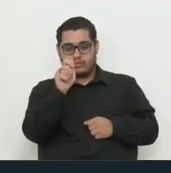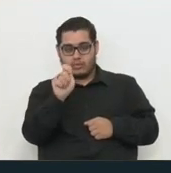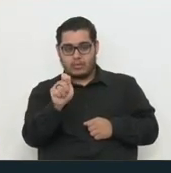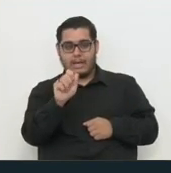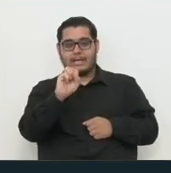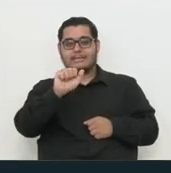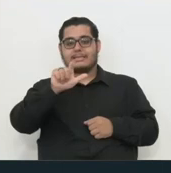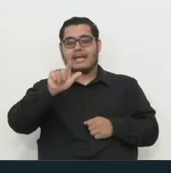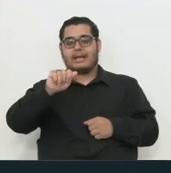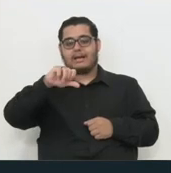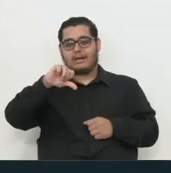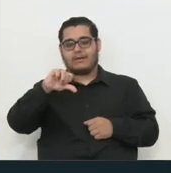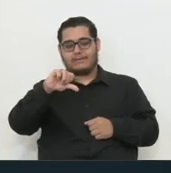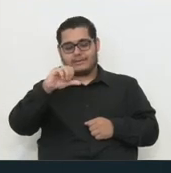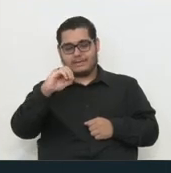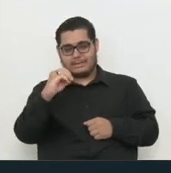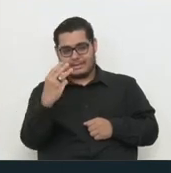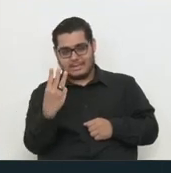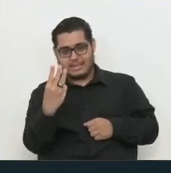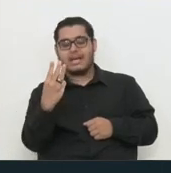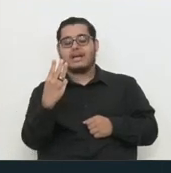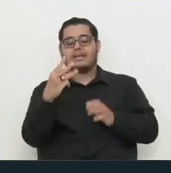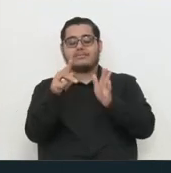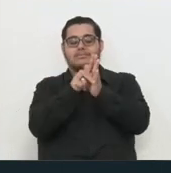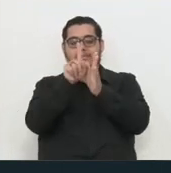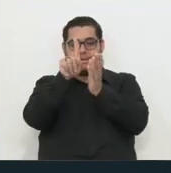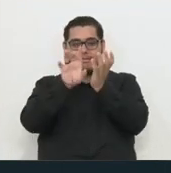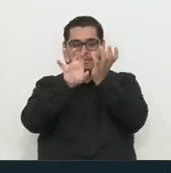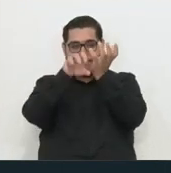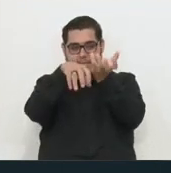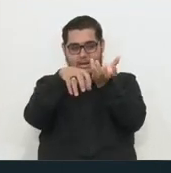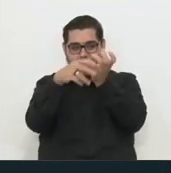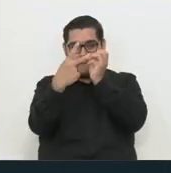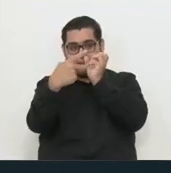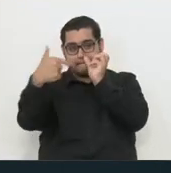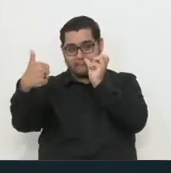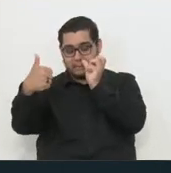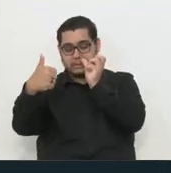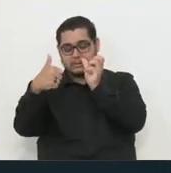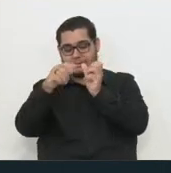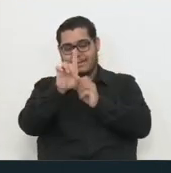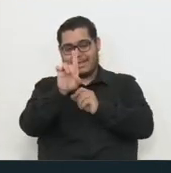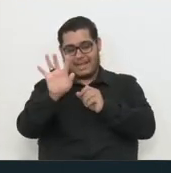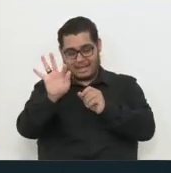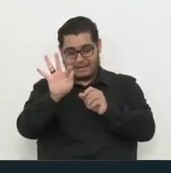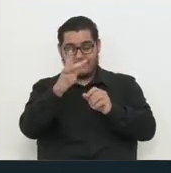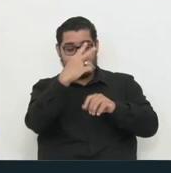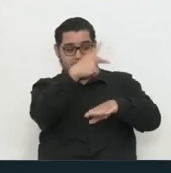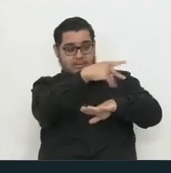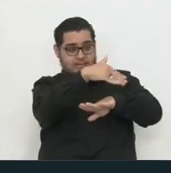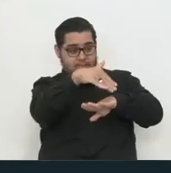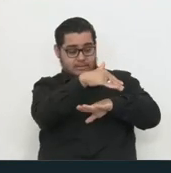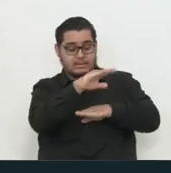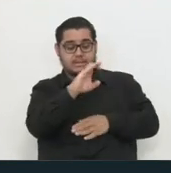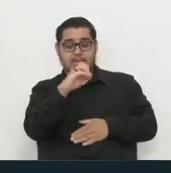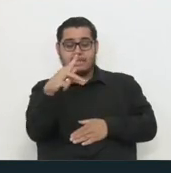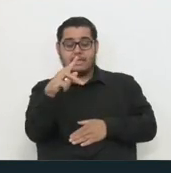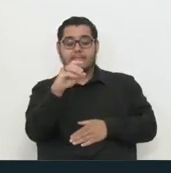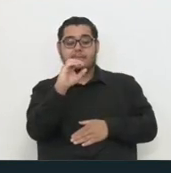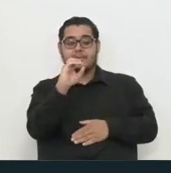sem Empresarial de Brasília 21 Brasília Distrito Federal deu CEP